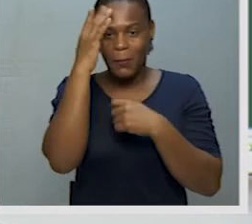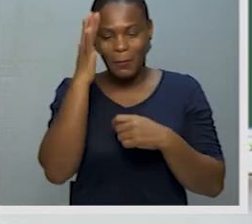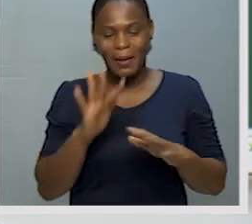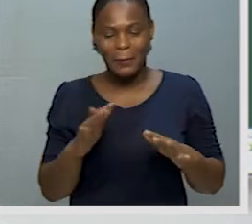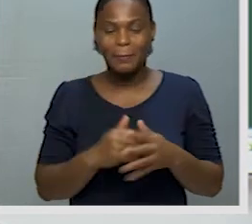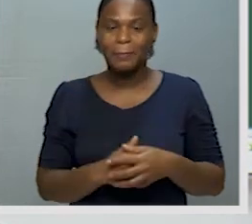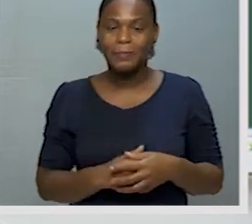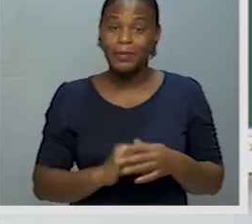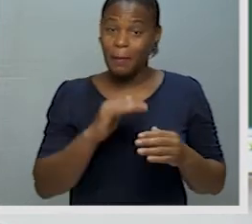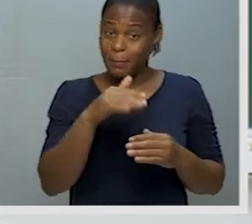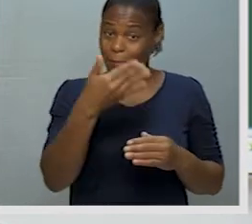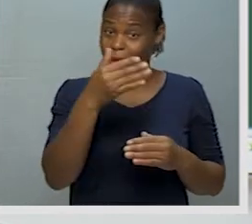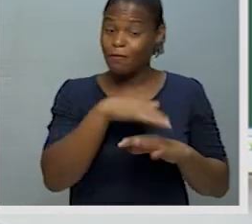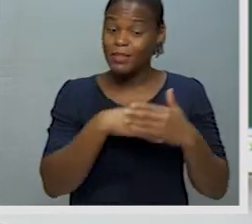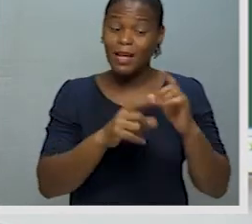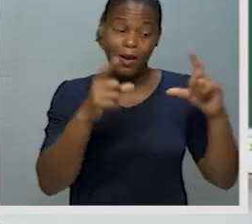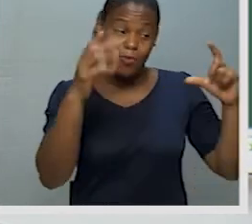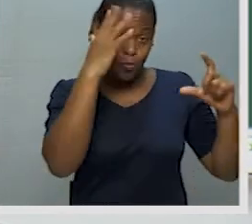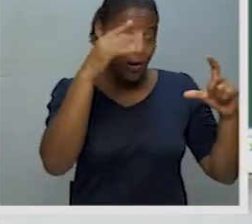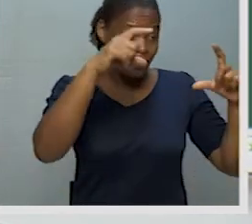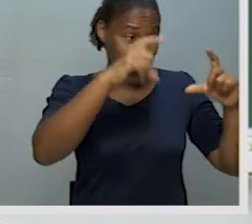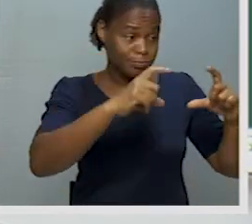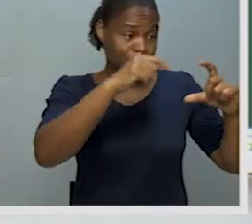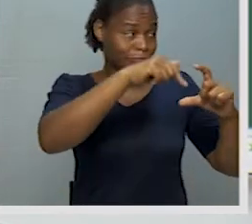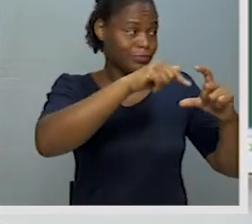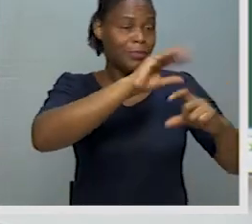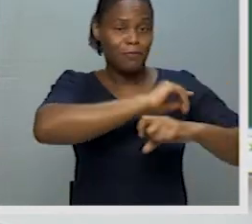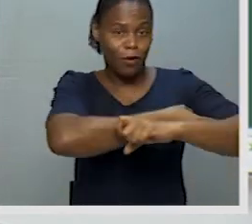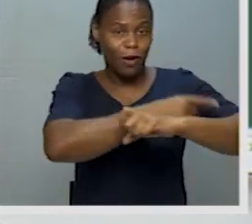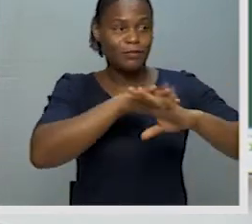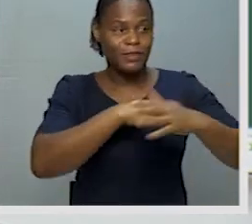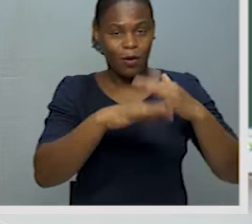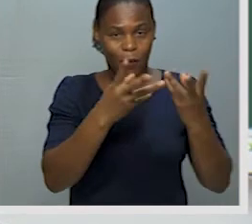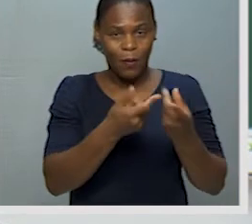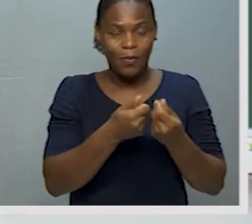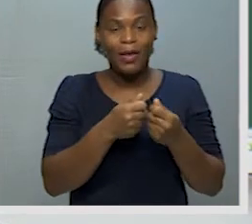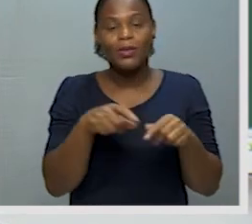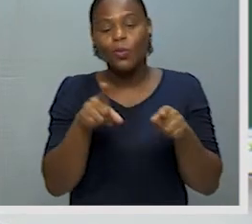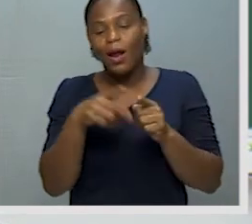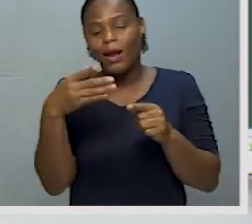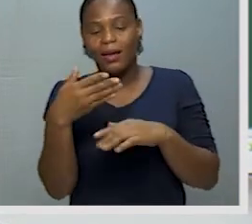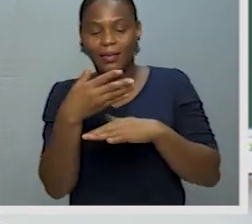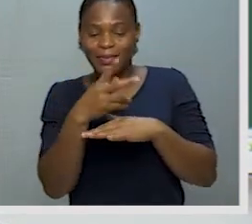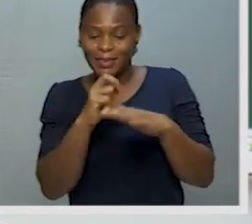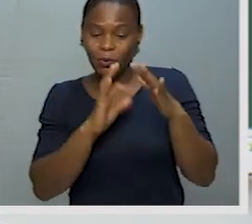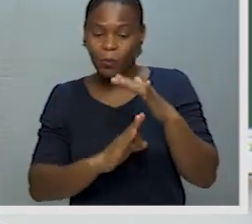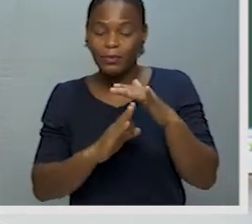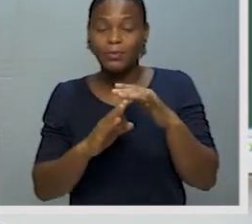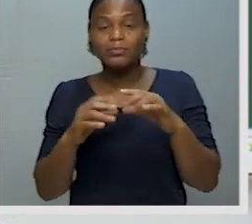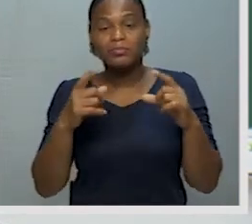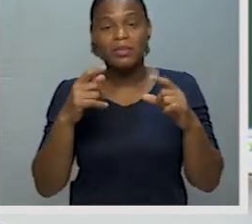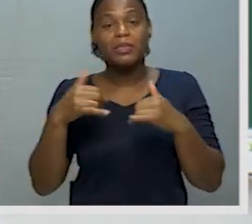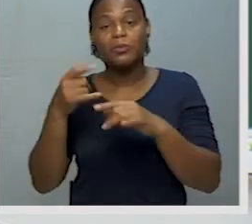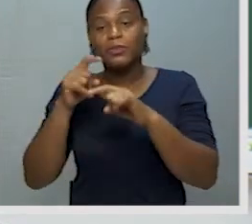expressão numérica. Então, primeiro fizemos o que estava dentro do parênteses, o resultado dentro do parênteses deu 3/4, depois dividimos